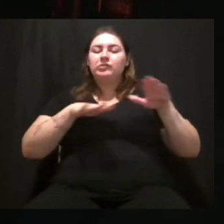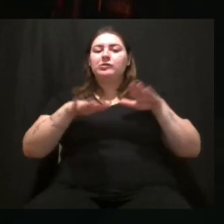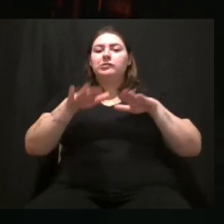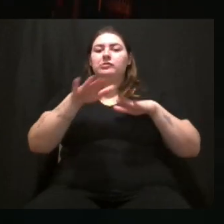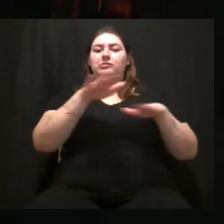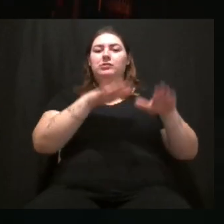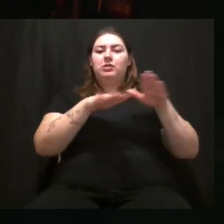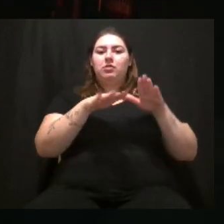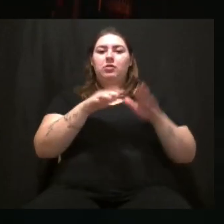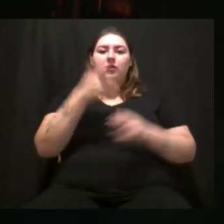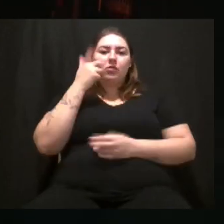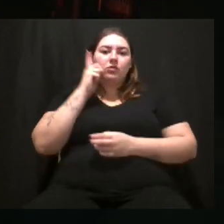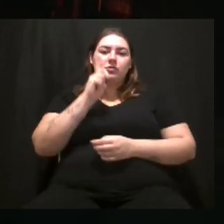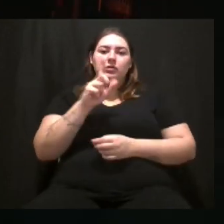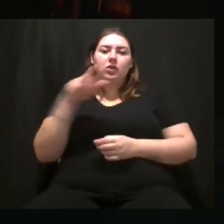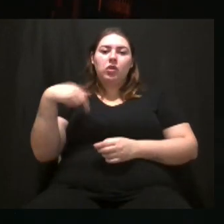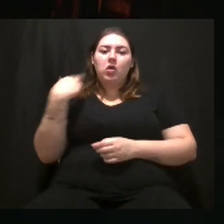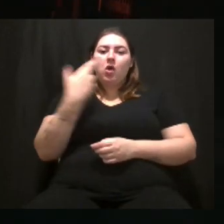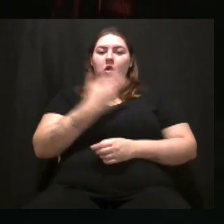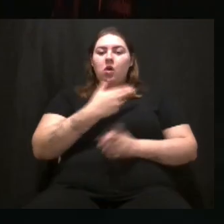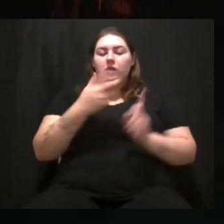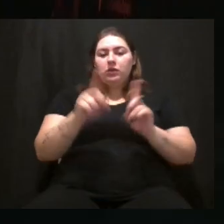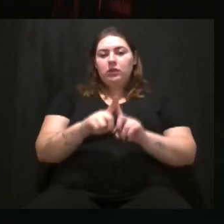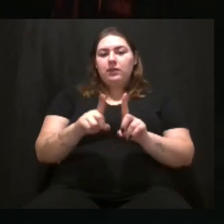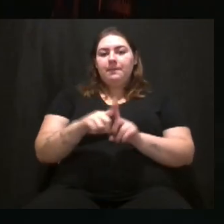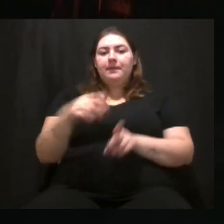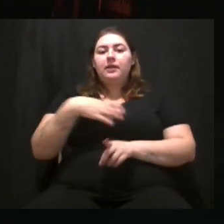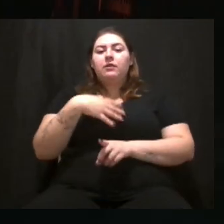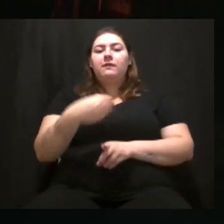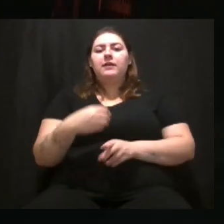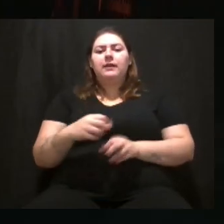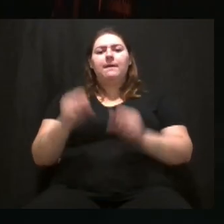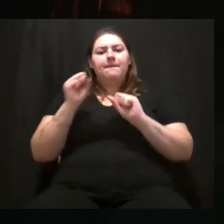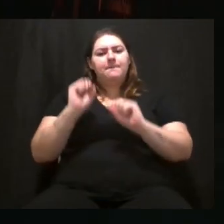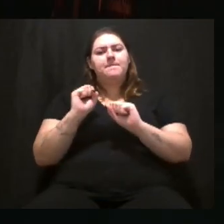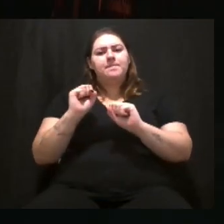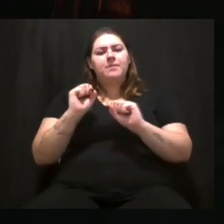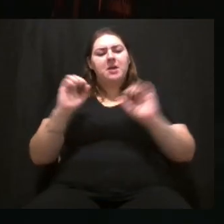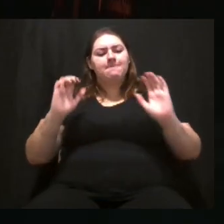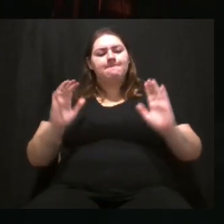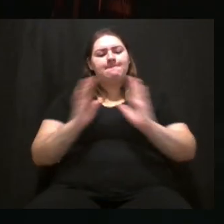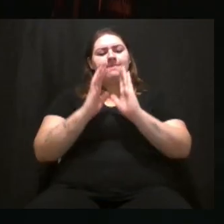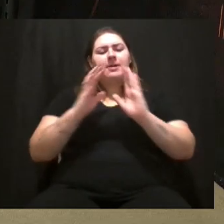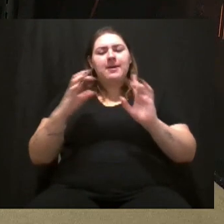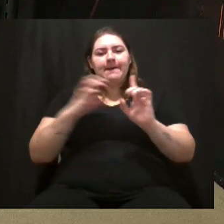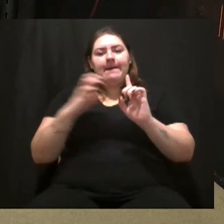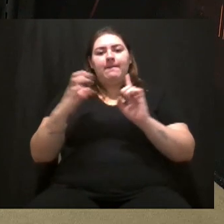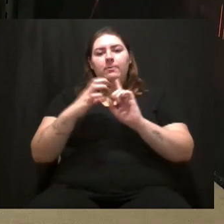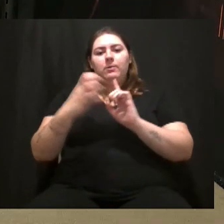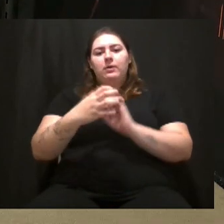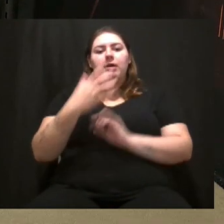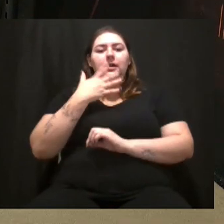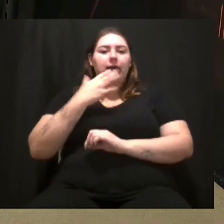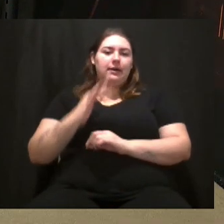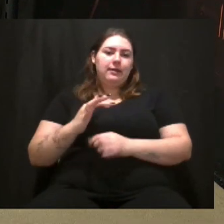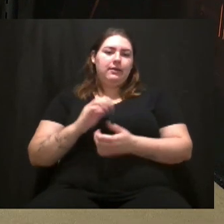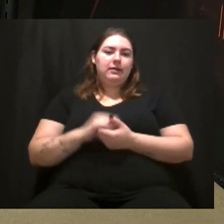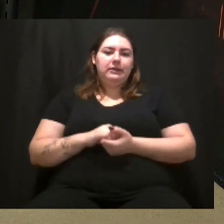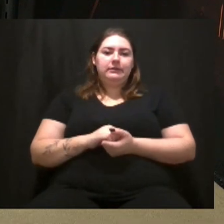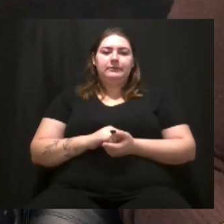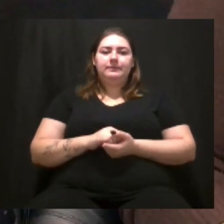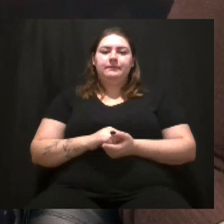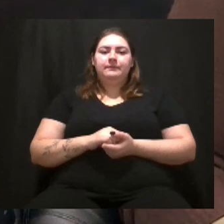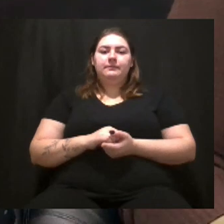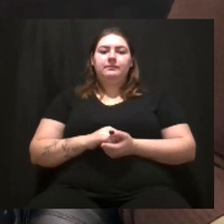necessidades nossas e também dos nossos filhos, pode trazer um impacto nessa criança, Andressa? Eu acredito